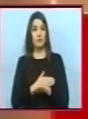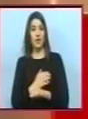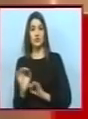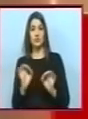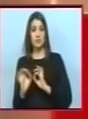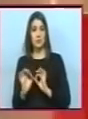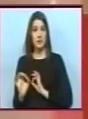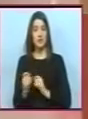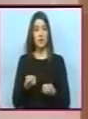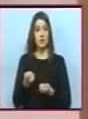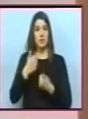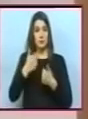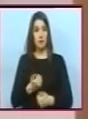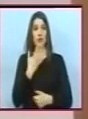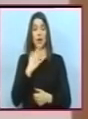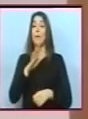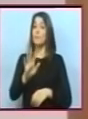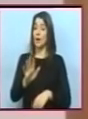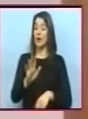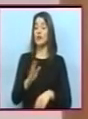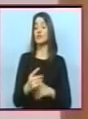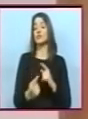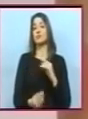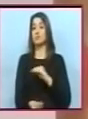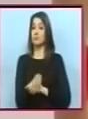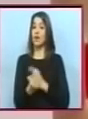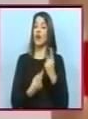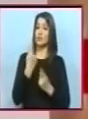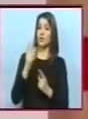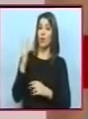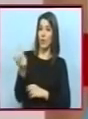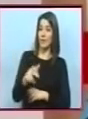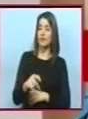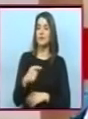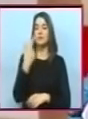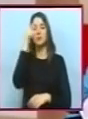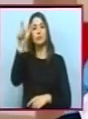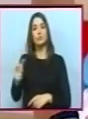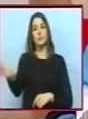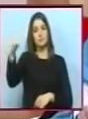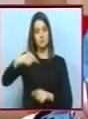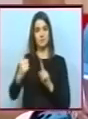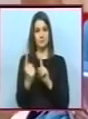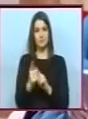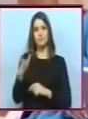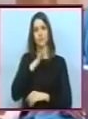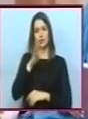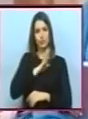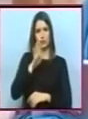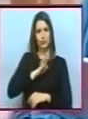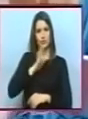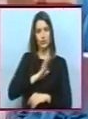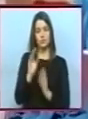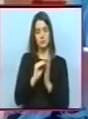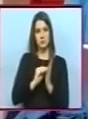mesmo, curiosamente, e às vezes isso acontece também, que é chegarmos um cliente, fazermos a descrição e